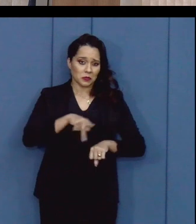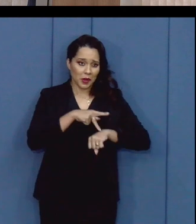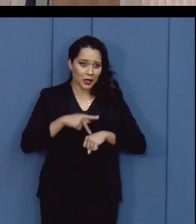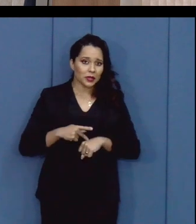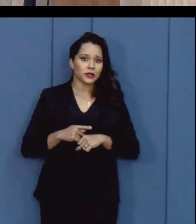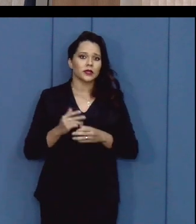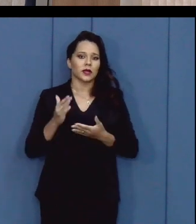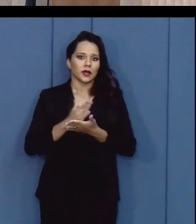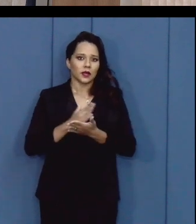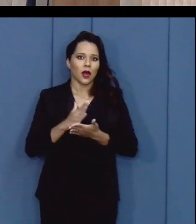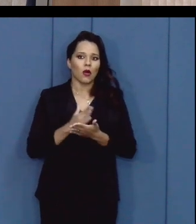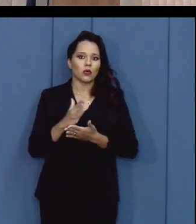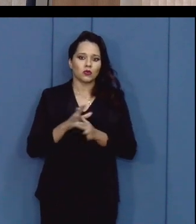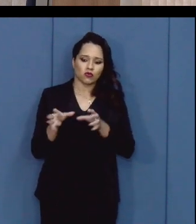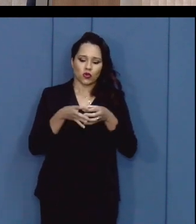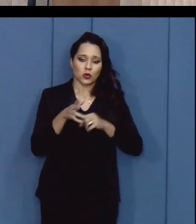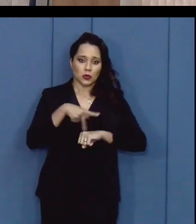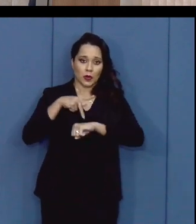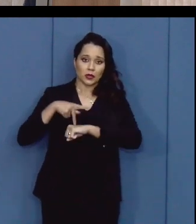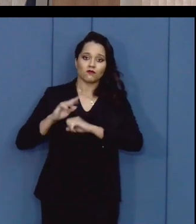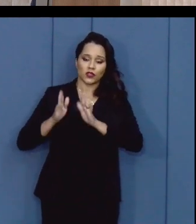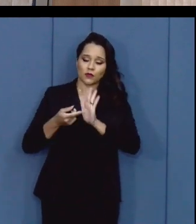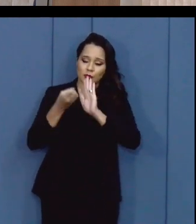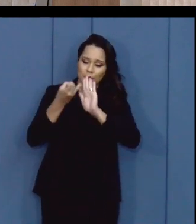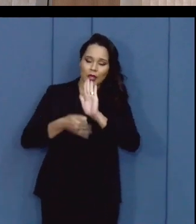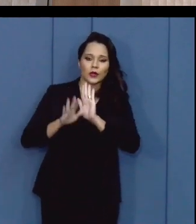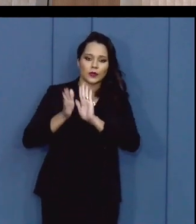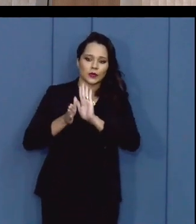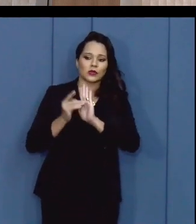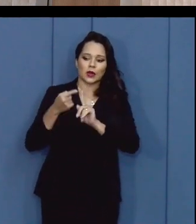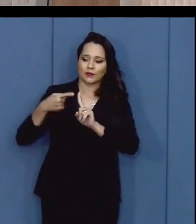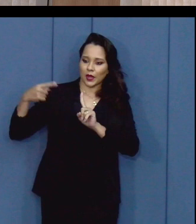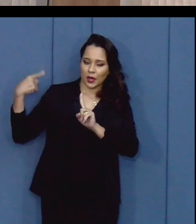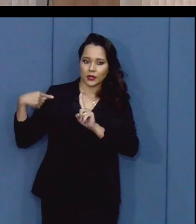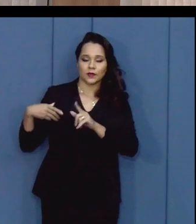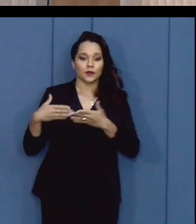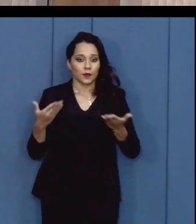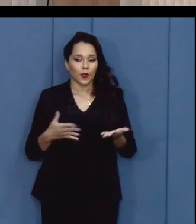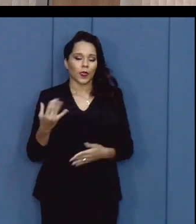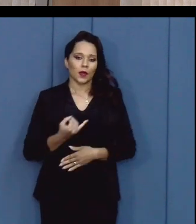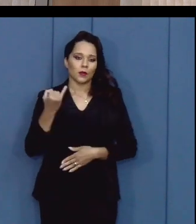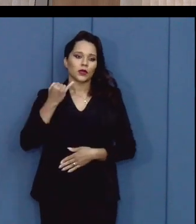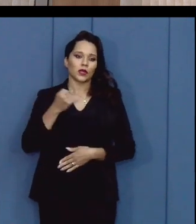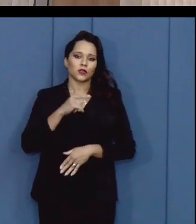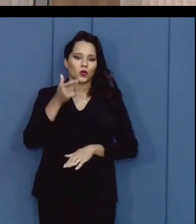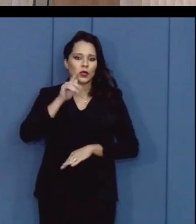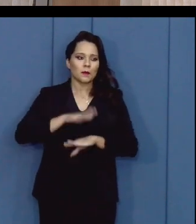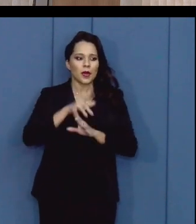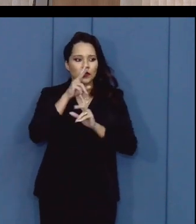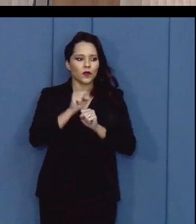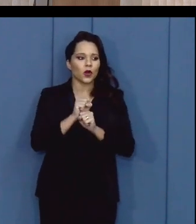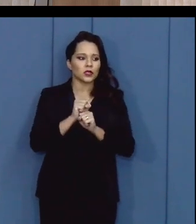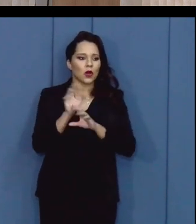países, em alguns agrupamentos de países, isso já foi mencionado anteriormente, daí a importância da gente fortalecer